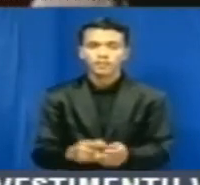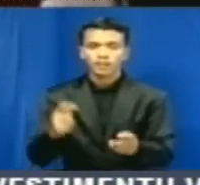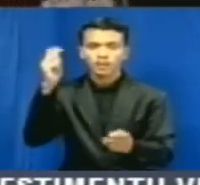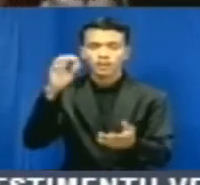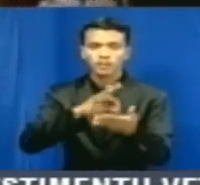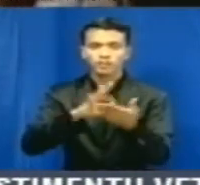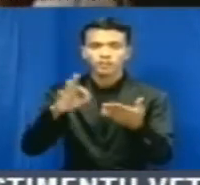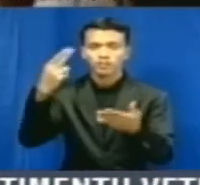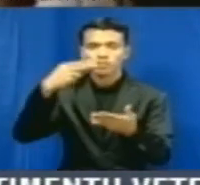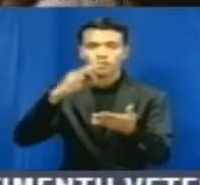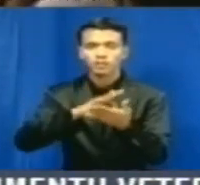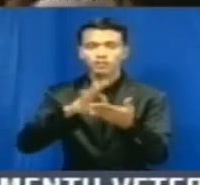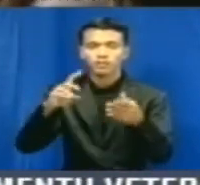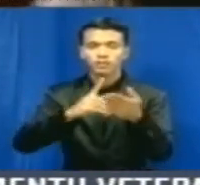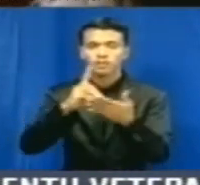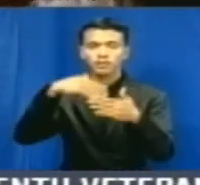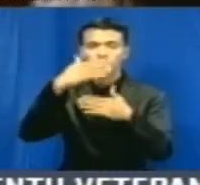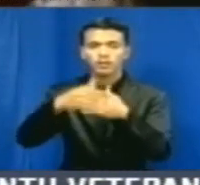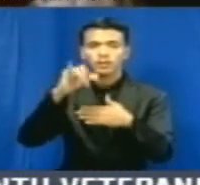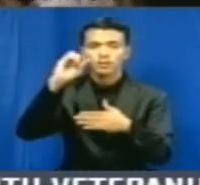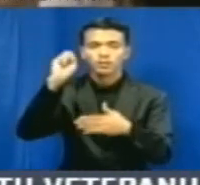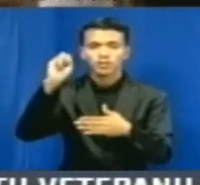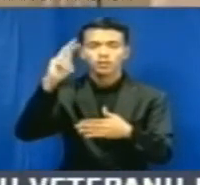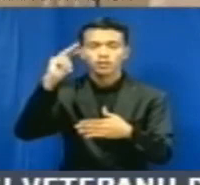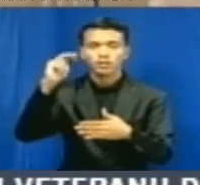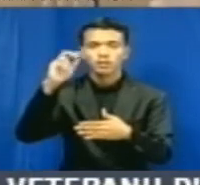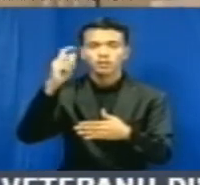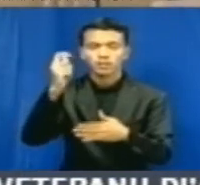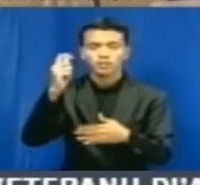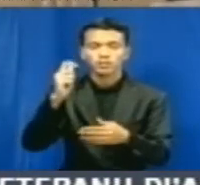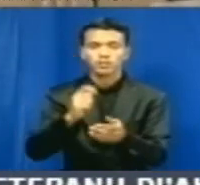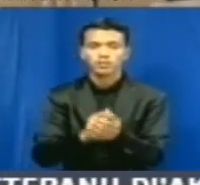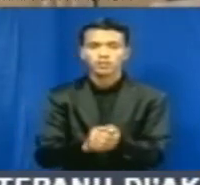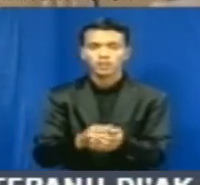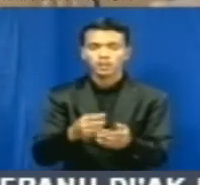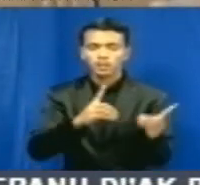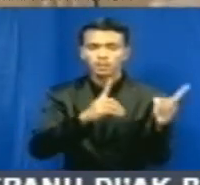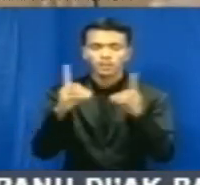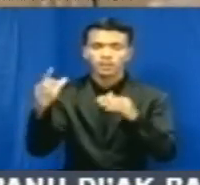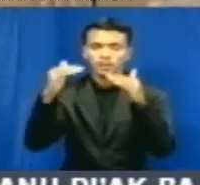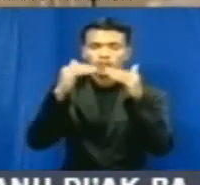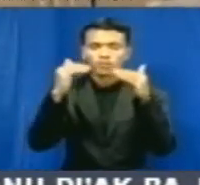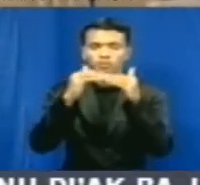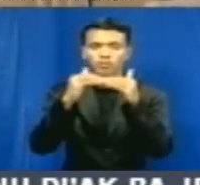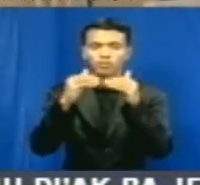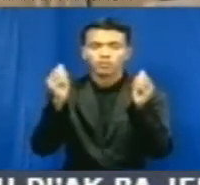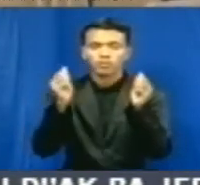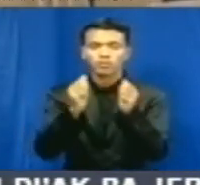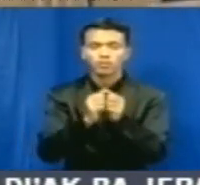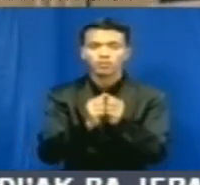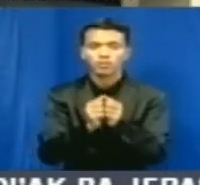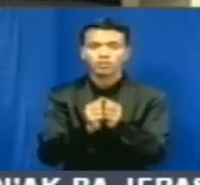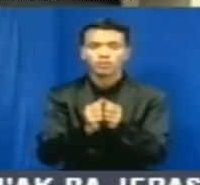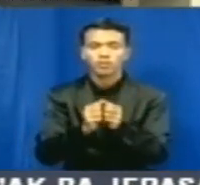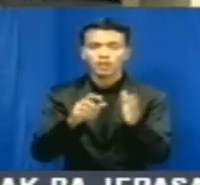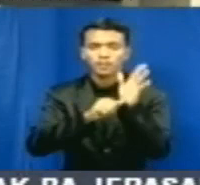Terça-feira, to o quinta-feira, semana nei, Instituto Nacional Ciência e Tecnologia, e realiza seminário preliminário científico,